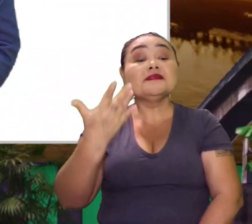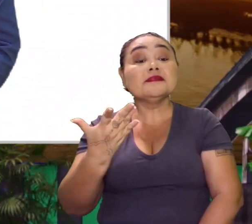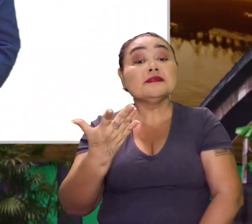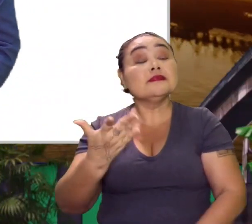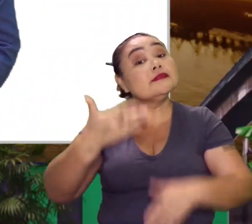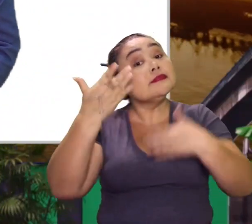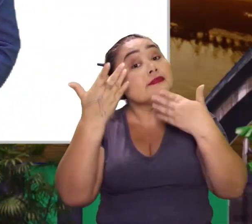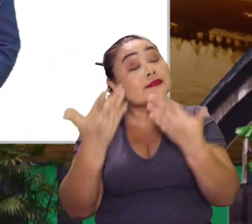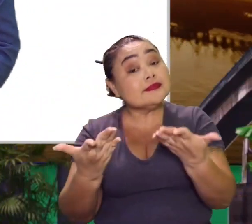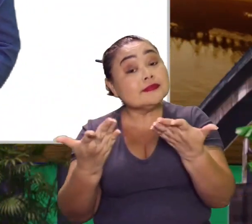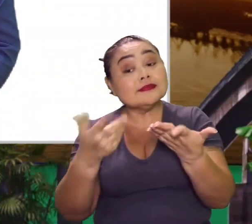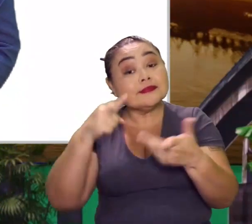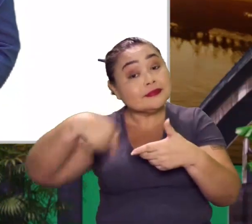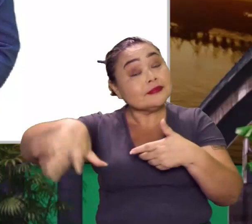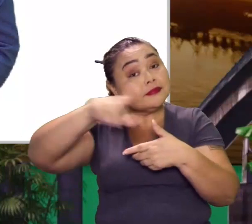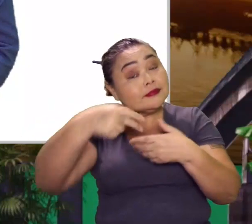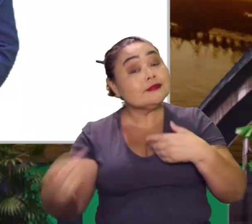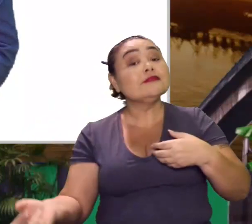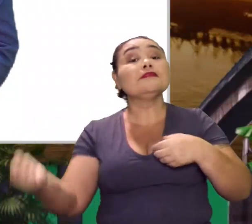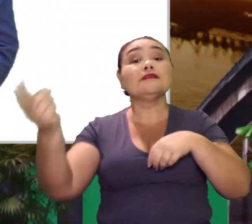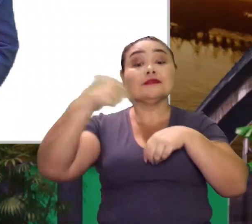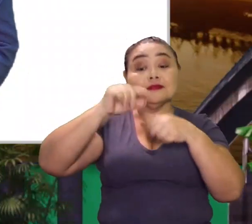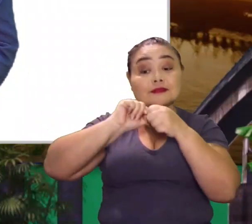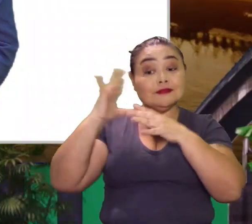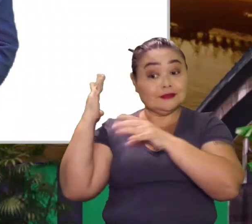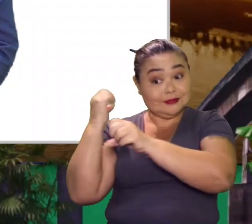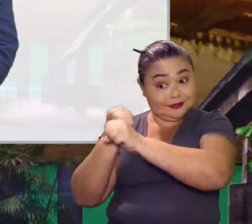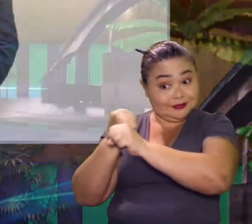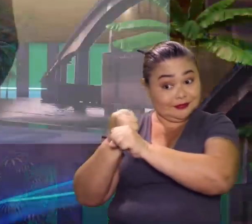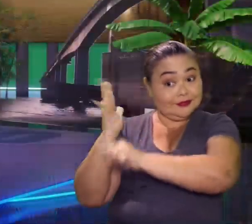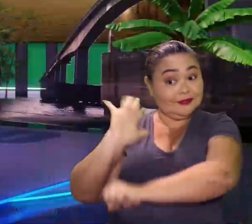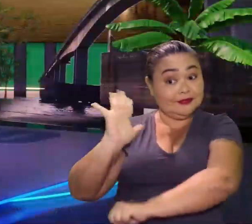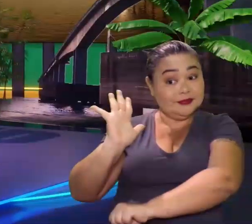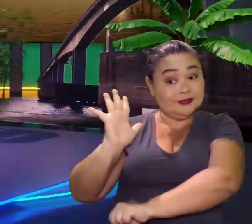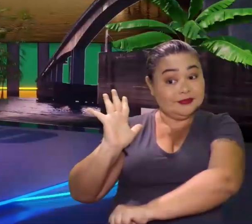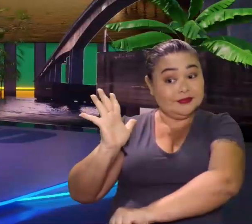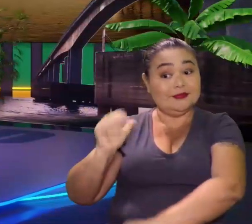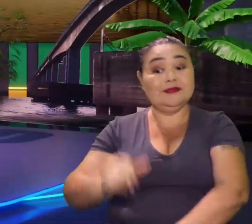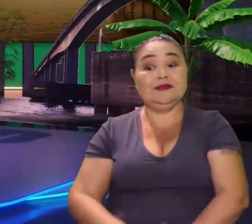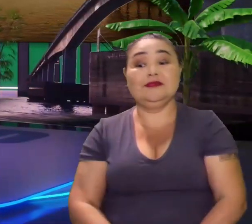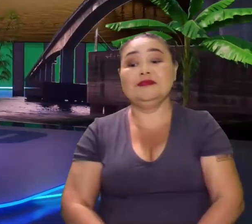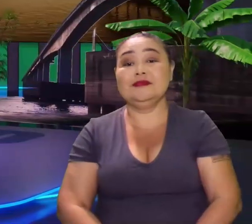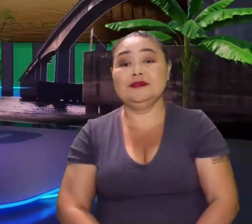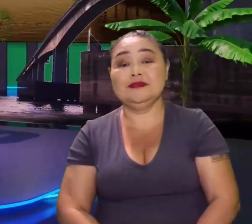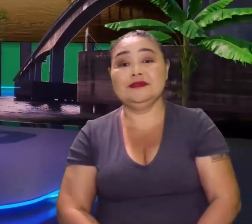Então é isso, galera. Daqui a pouco a gente volta para o nosso resumão. Tchau. Tchau, tchau.